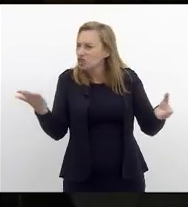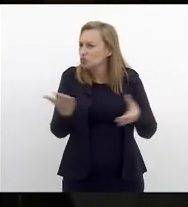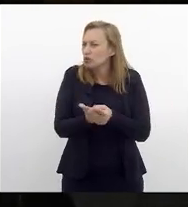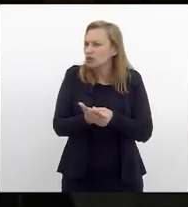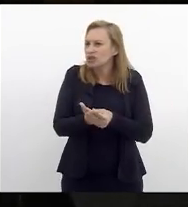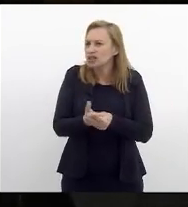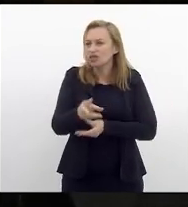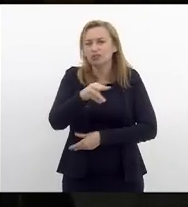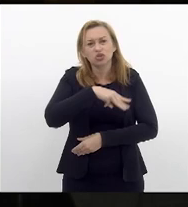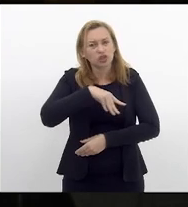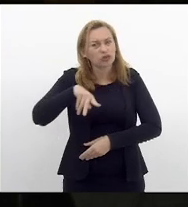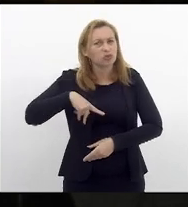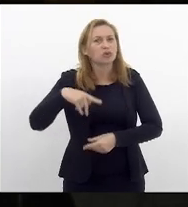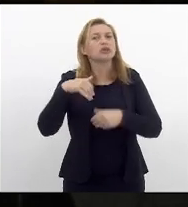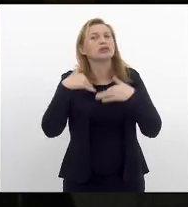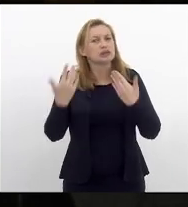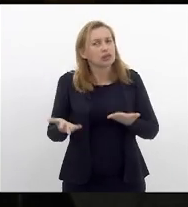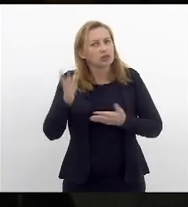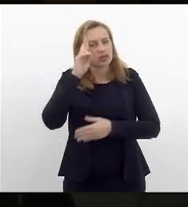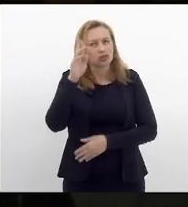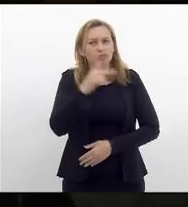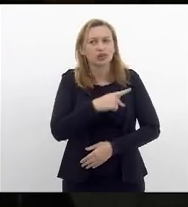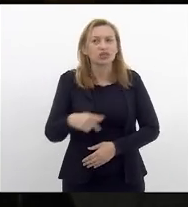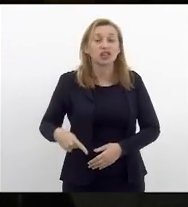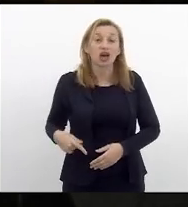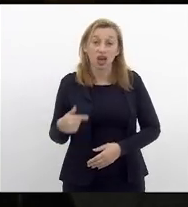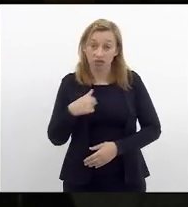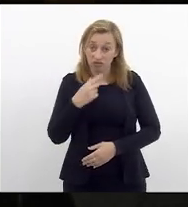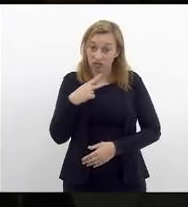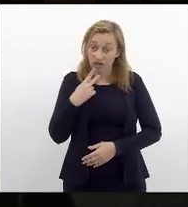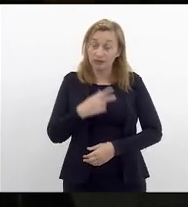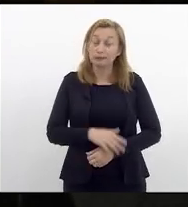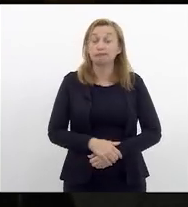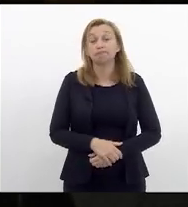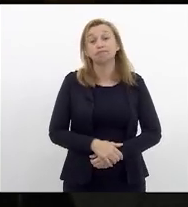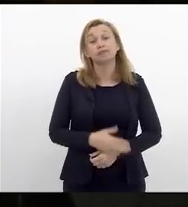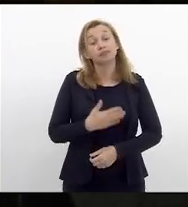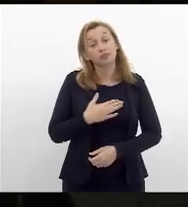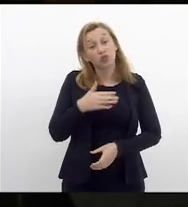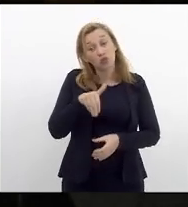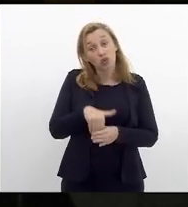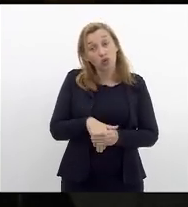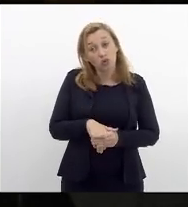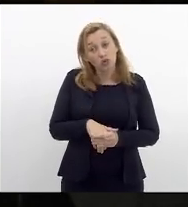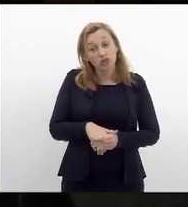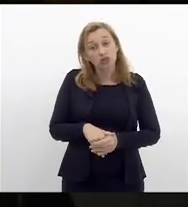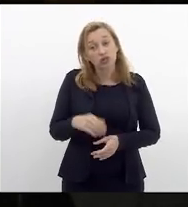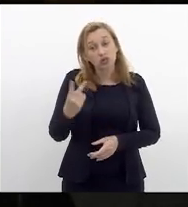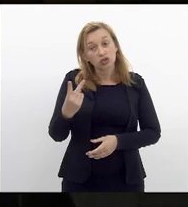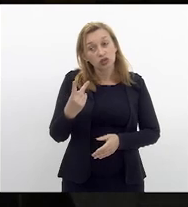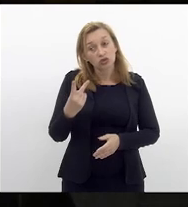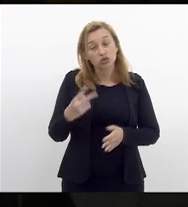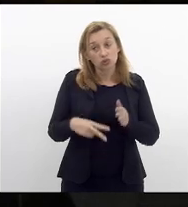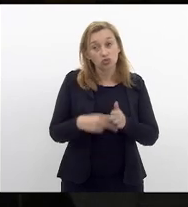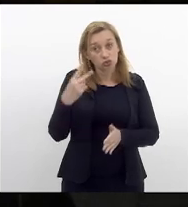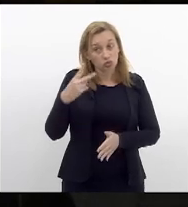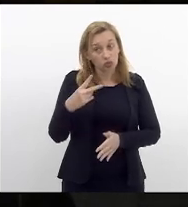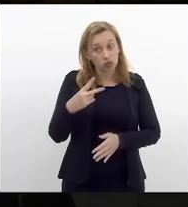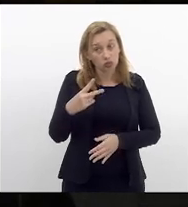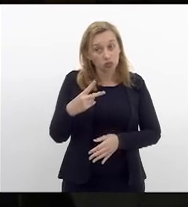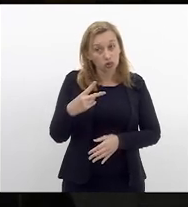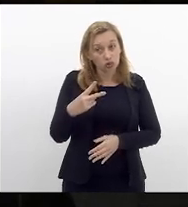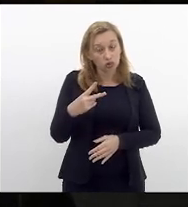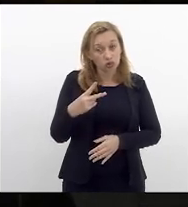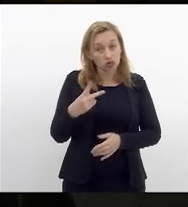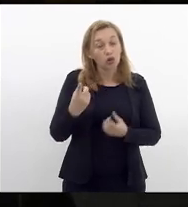Ministério Público. Então, senhor presidente, estou aqui sinalando os meus votos nas 2 vezes, nos